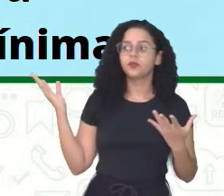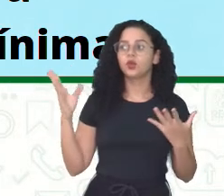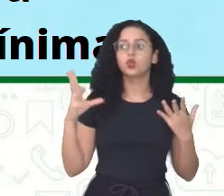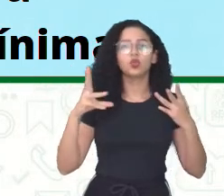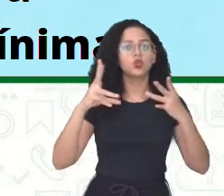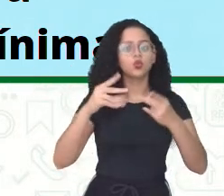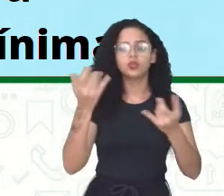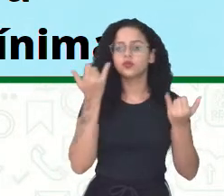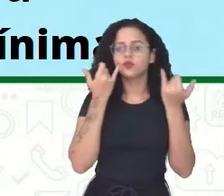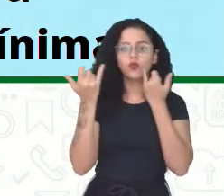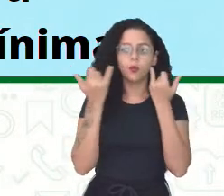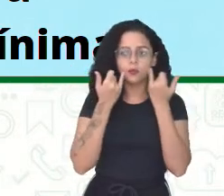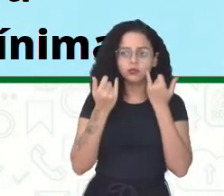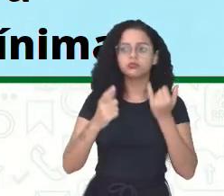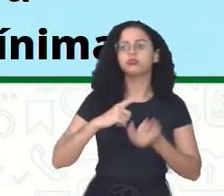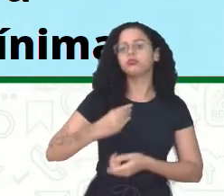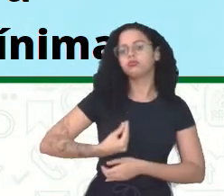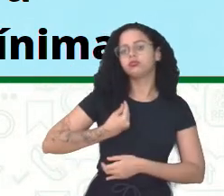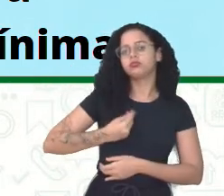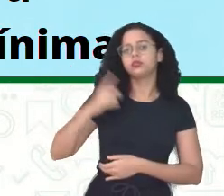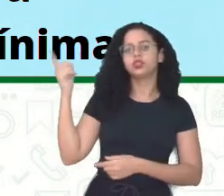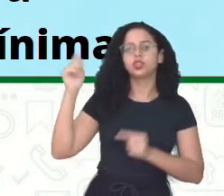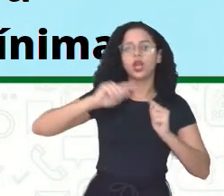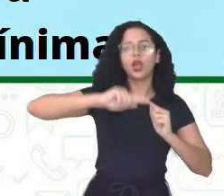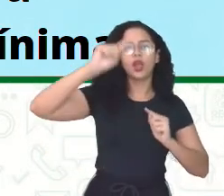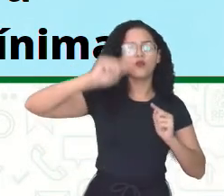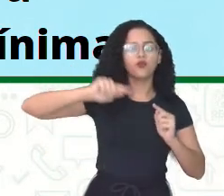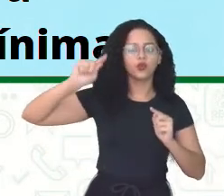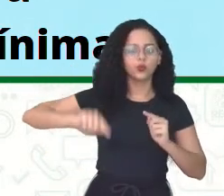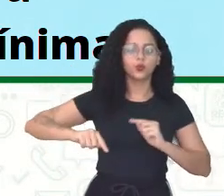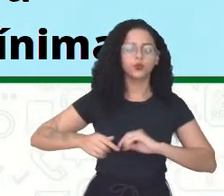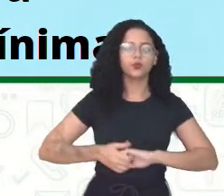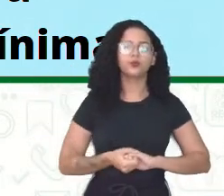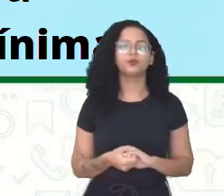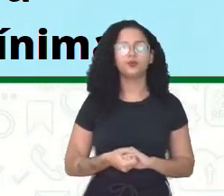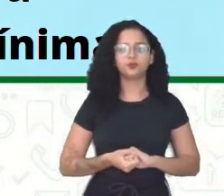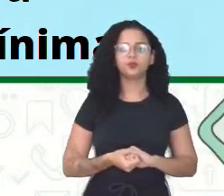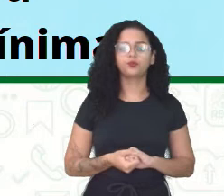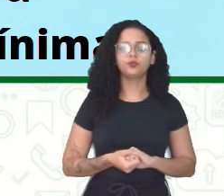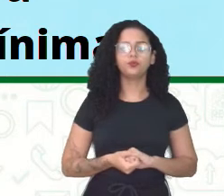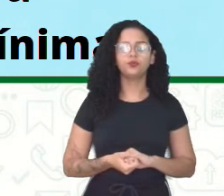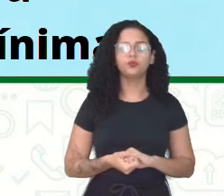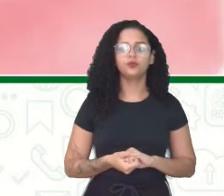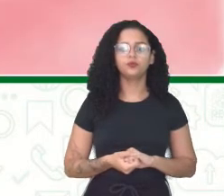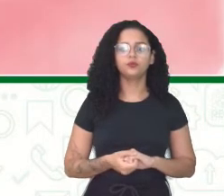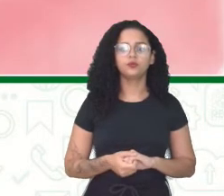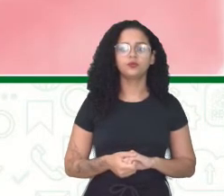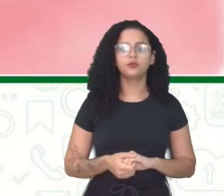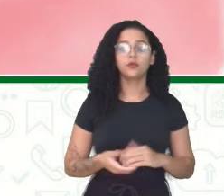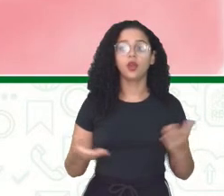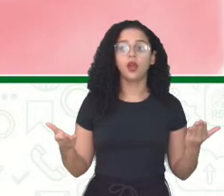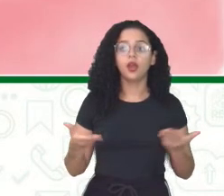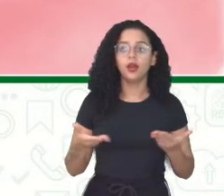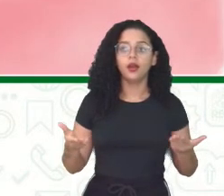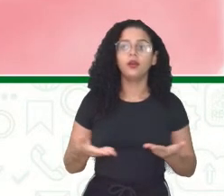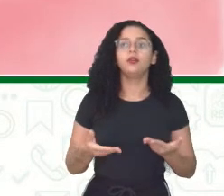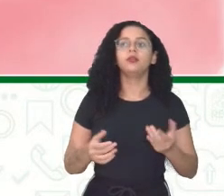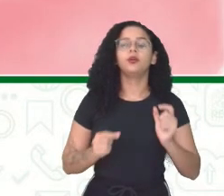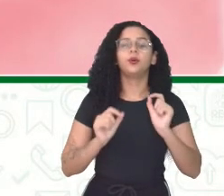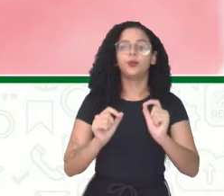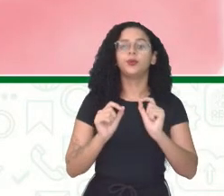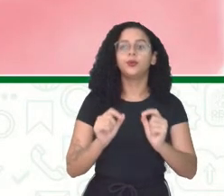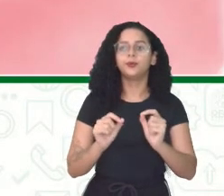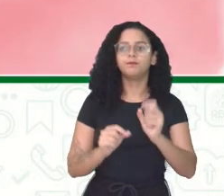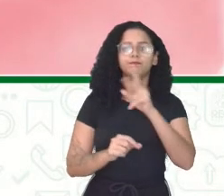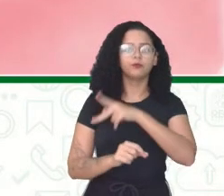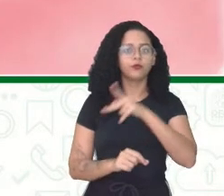essas informações estão aí nesse gráfico de barra, tá bom? Vamos lá. Aí eu tenho agora que